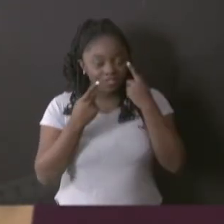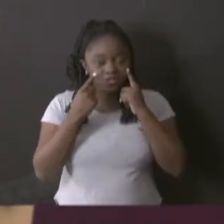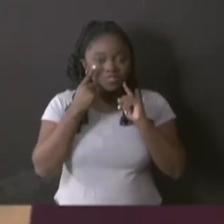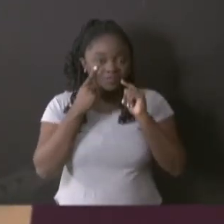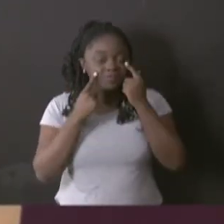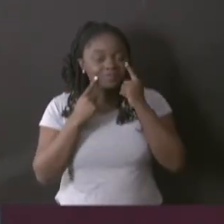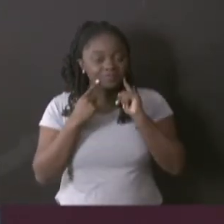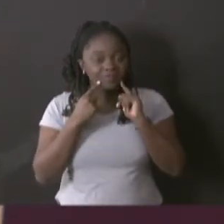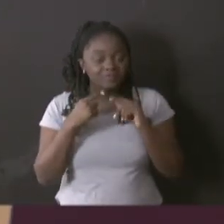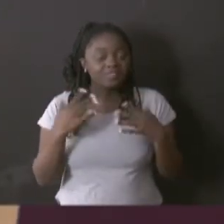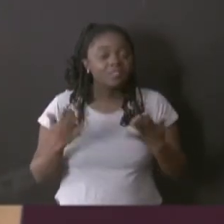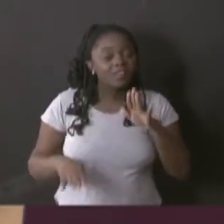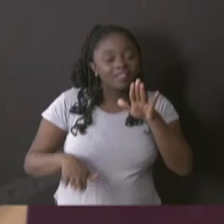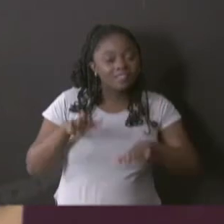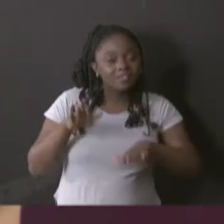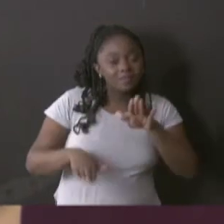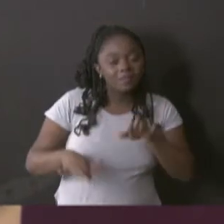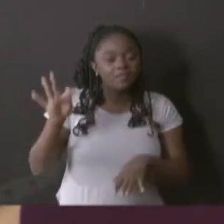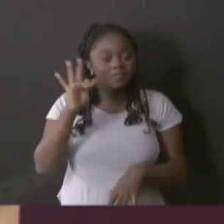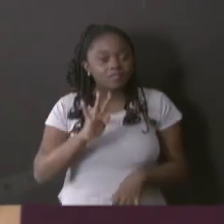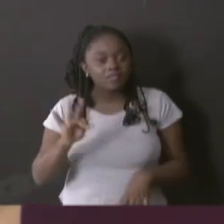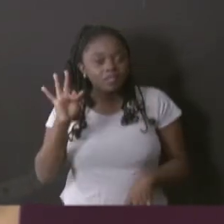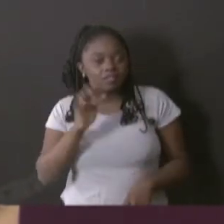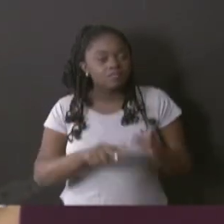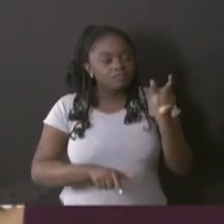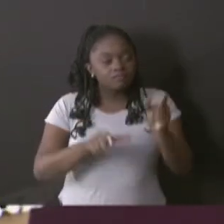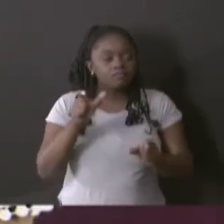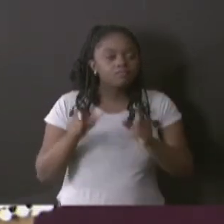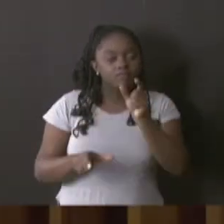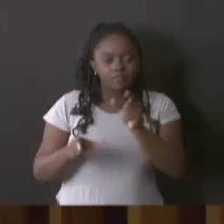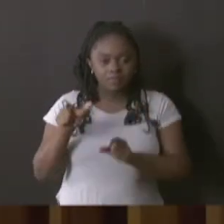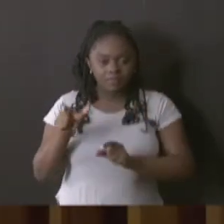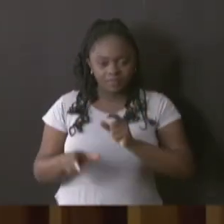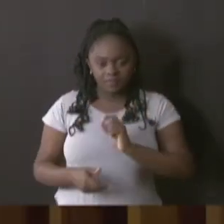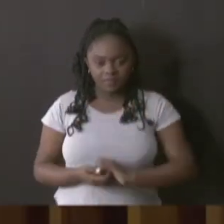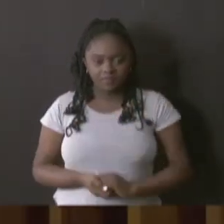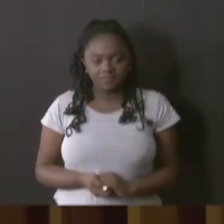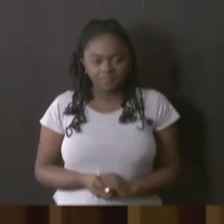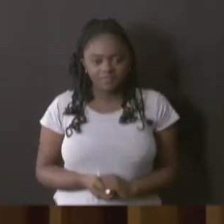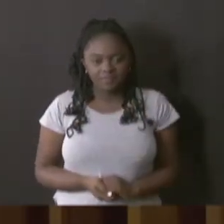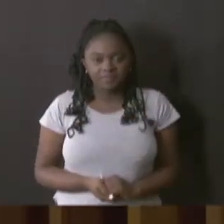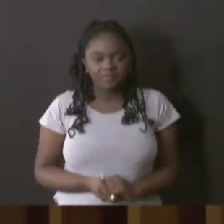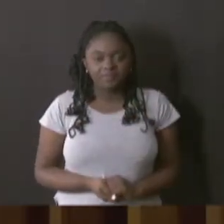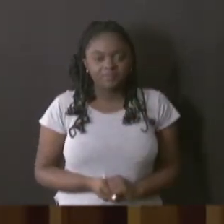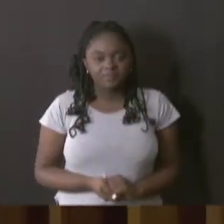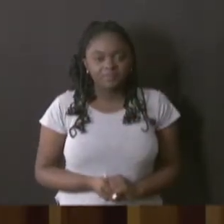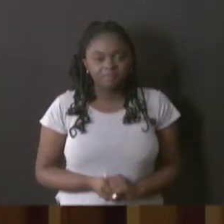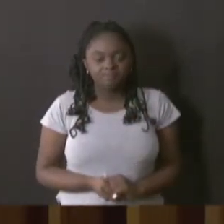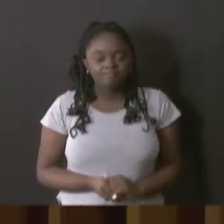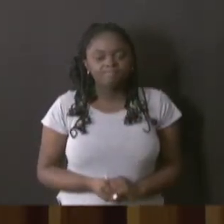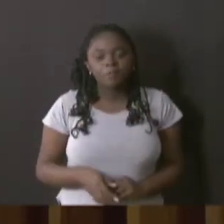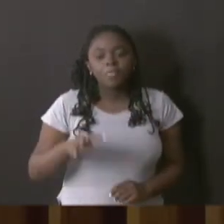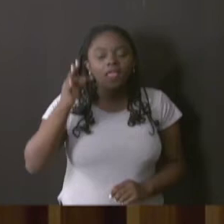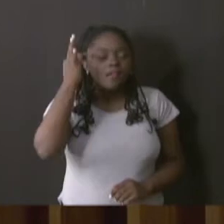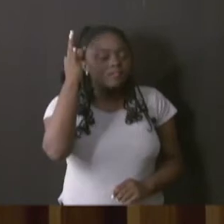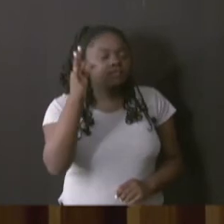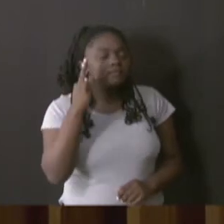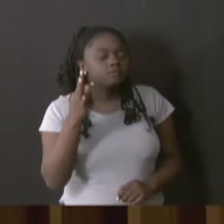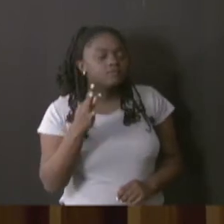cada pessoa e de cada instituição. Tatiana, quais são os maiores